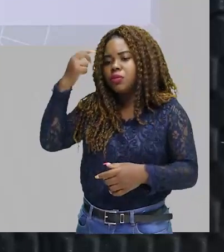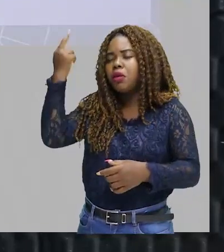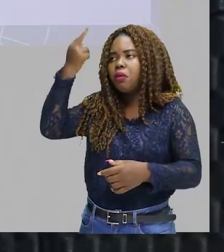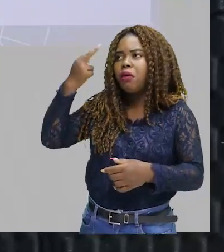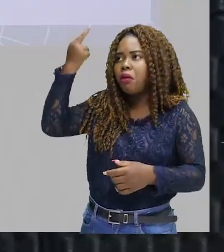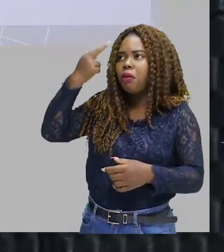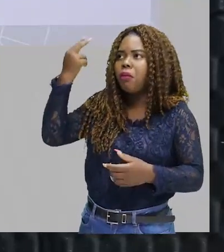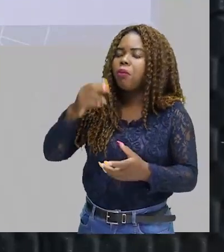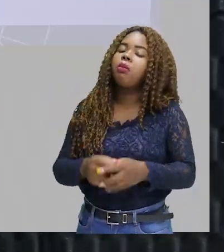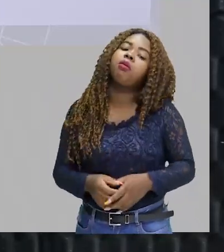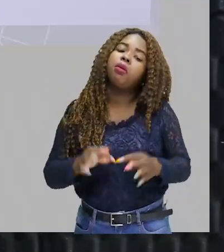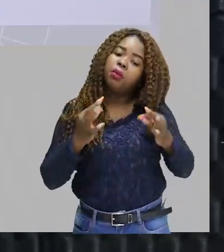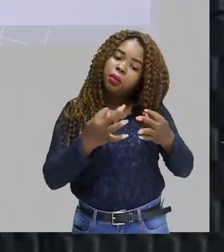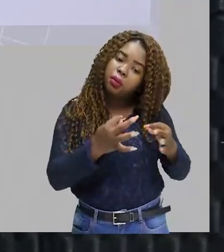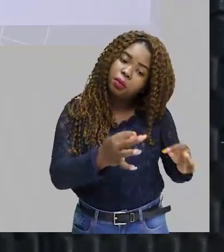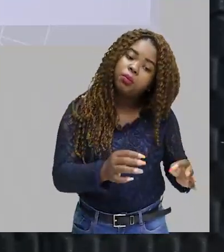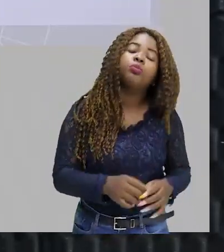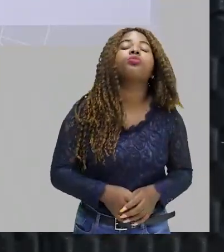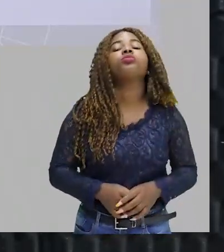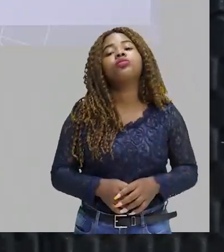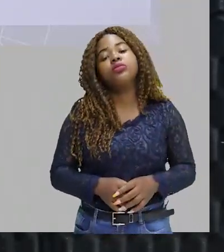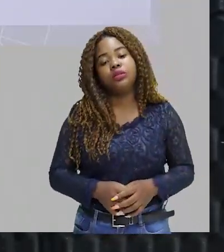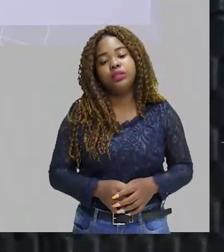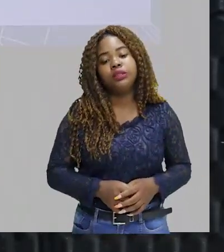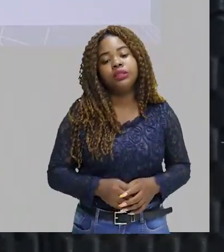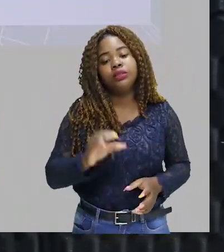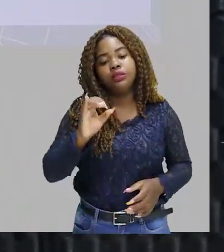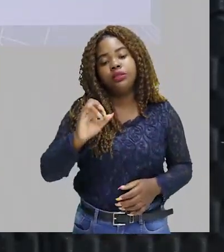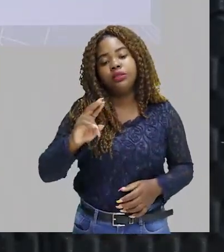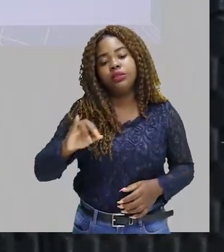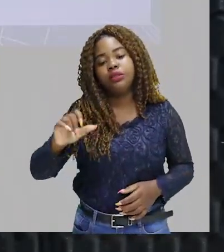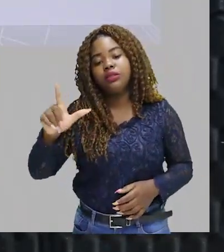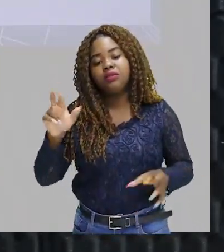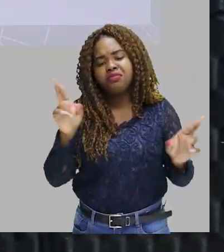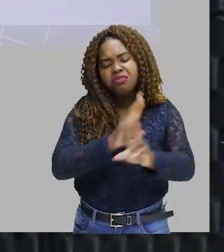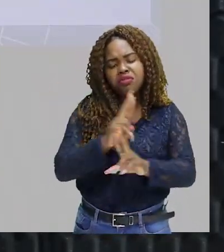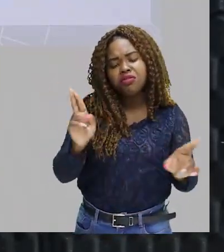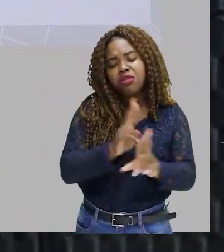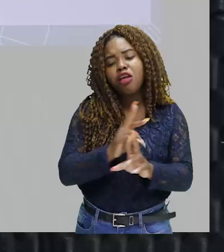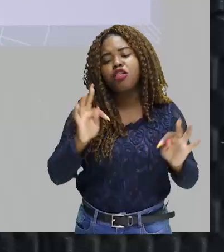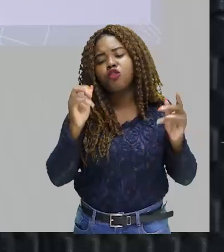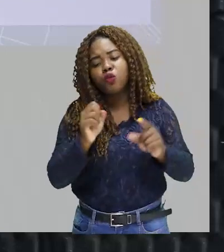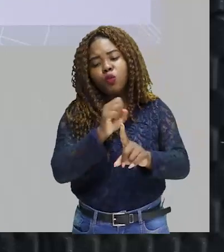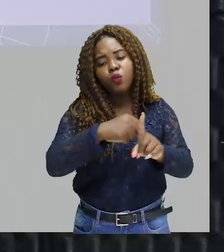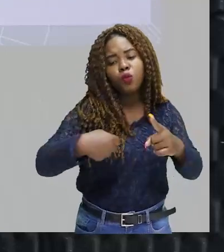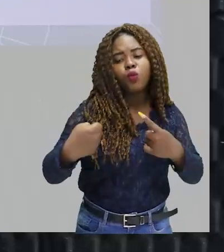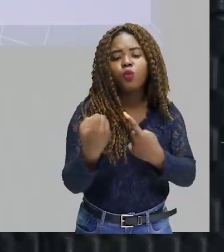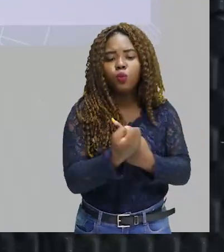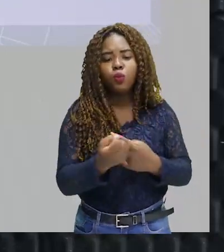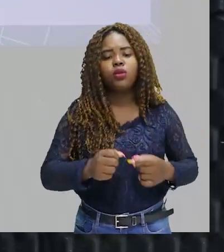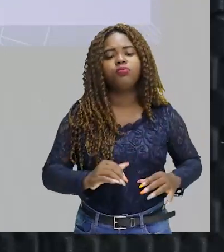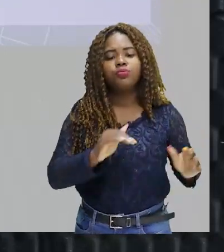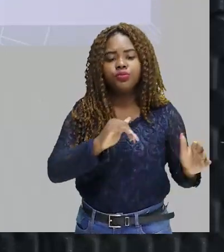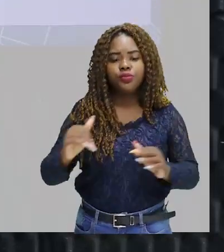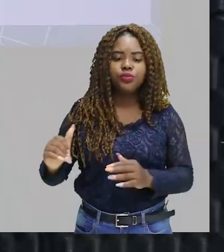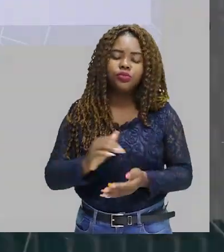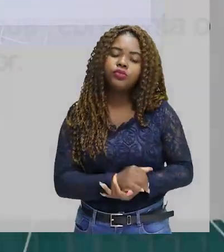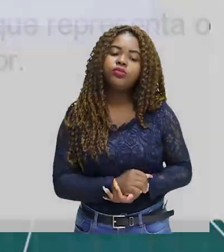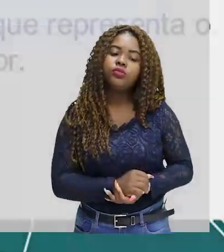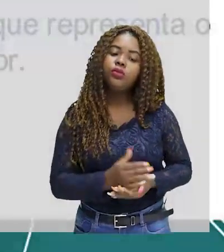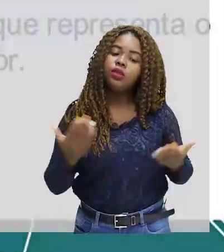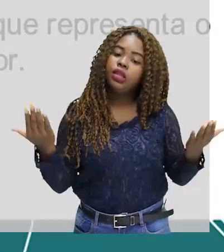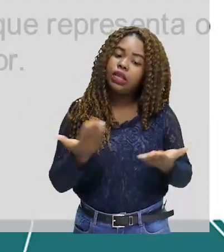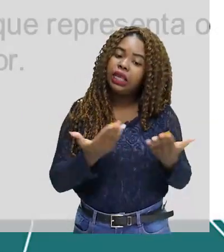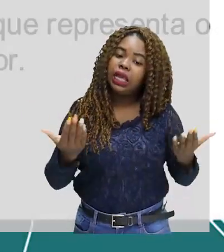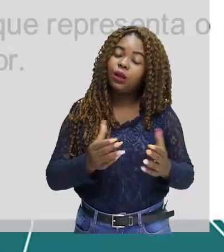elementos tecnológicos e também elementos civis que estão relacionados a toda a nossa sociedade. Agora,